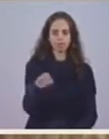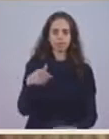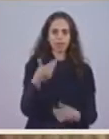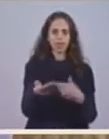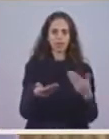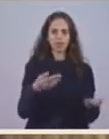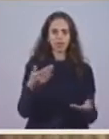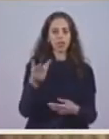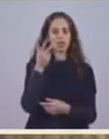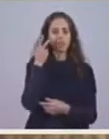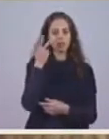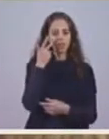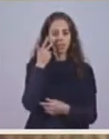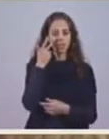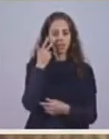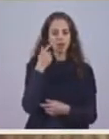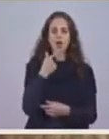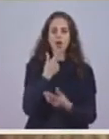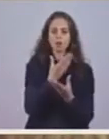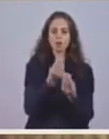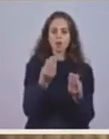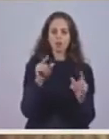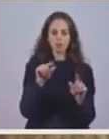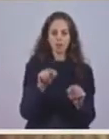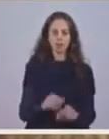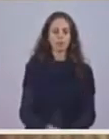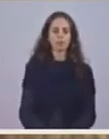vida e a tenham em abundância.